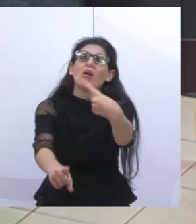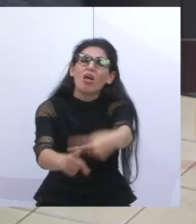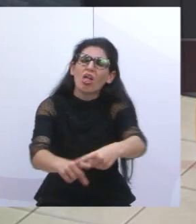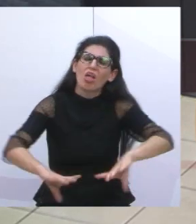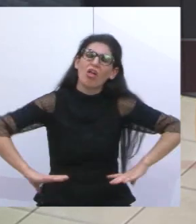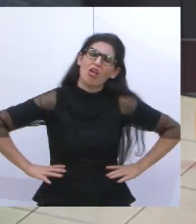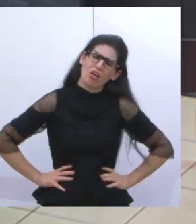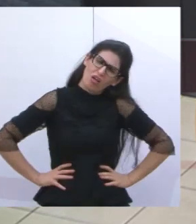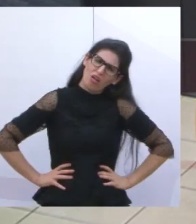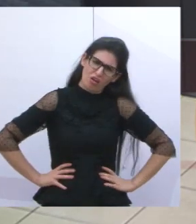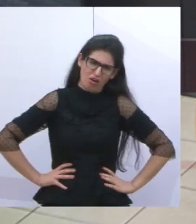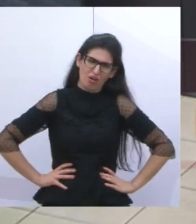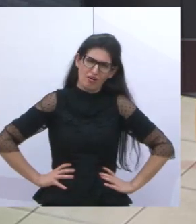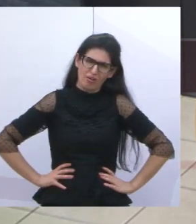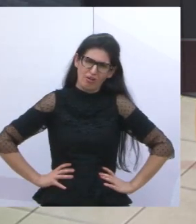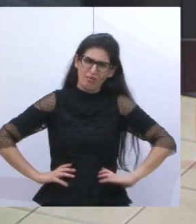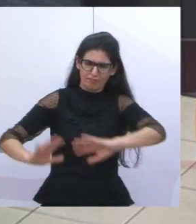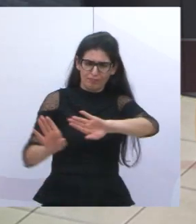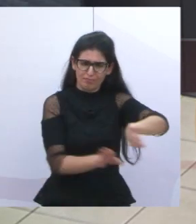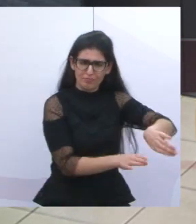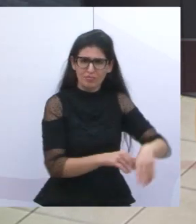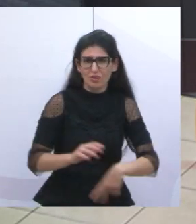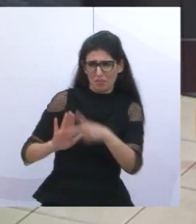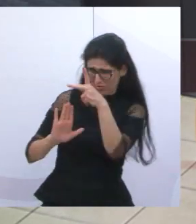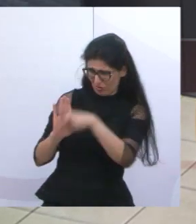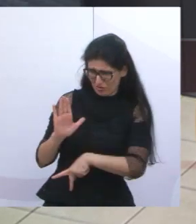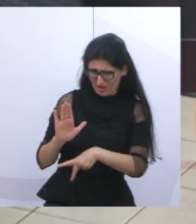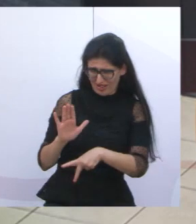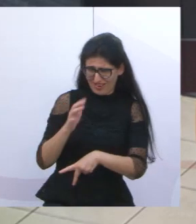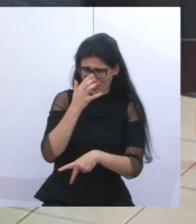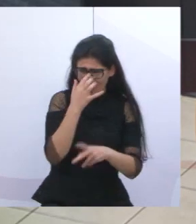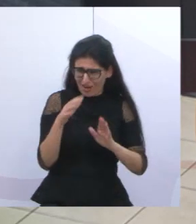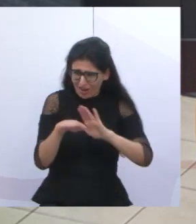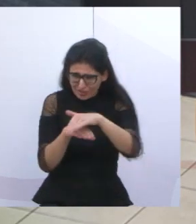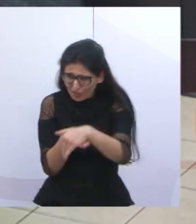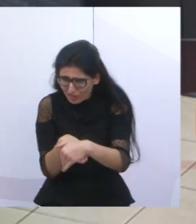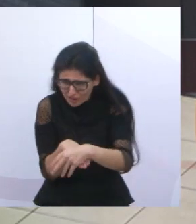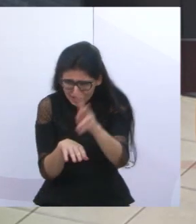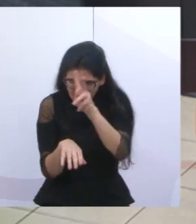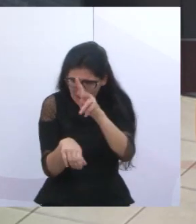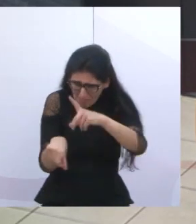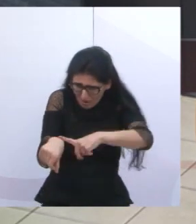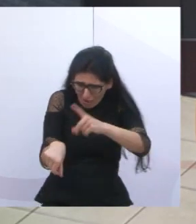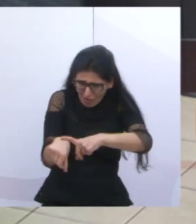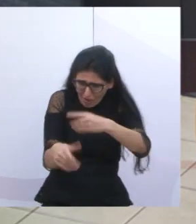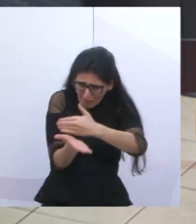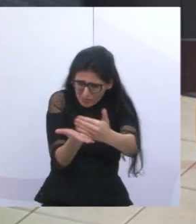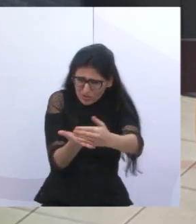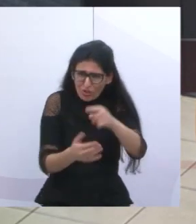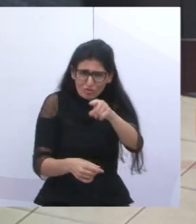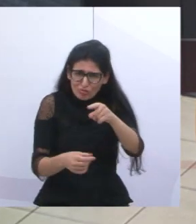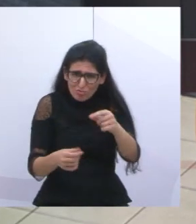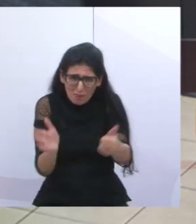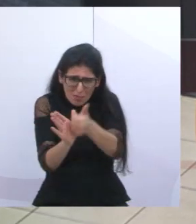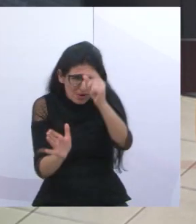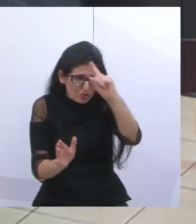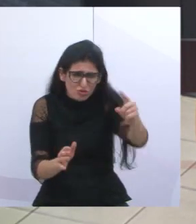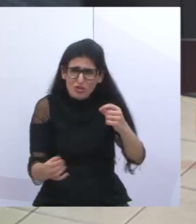projeto, desse projeto ser à noite. No primeiro dia você foi embora, agora aqui sozinho. Como é que eu vou confiar em você,